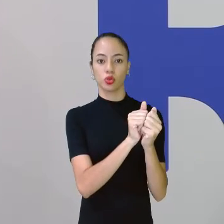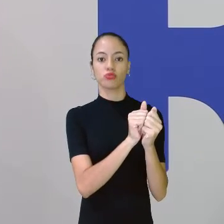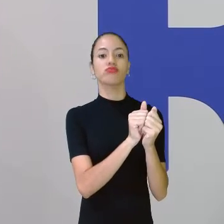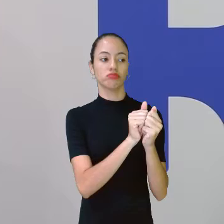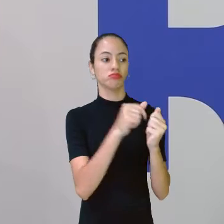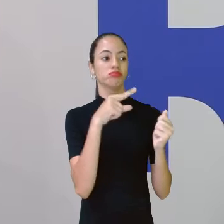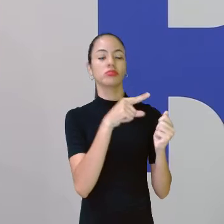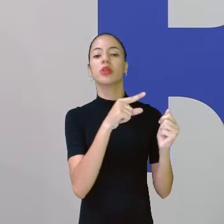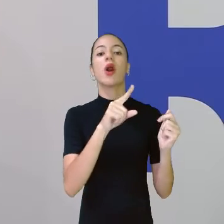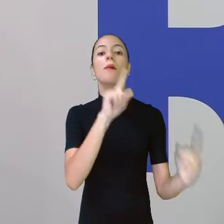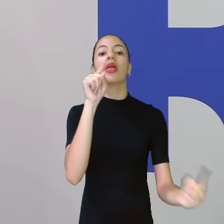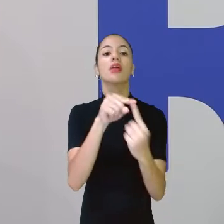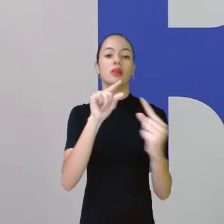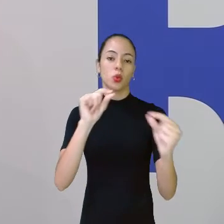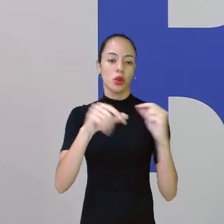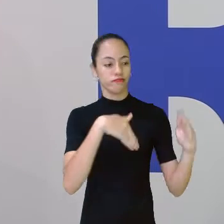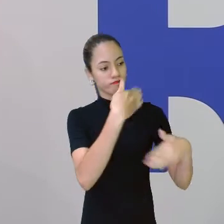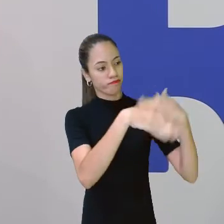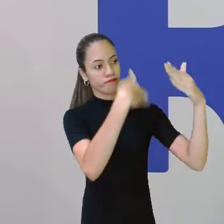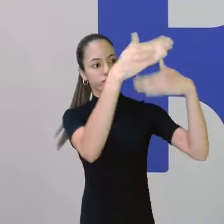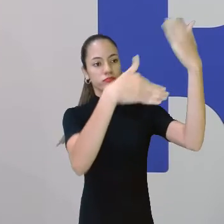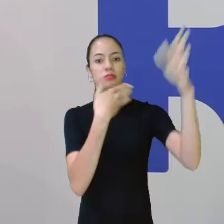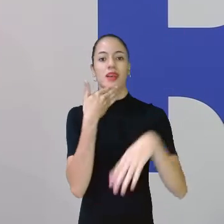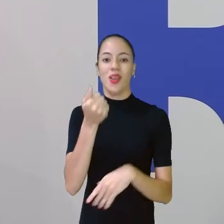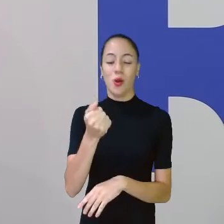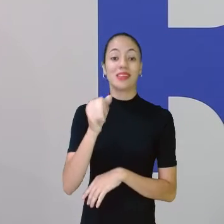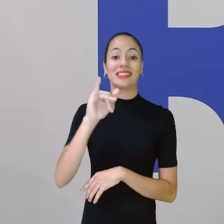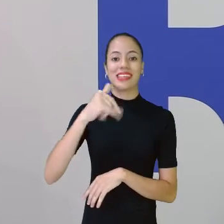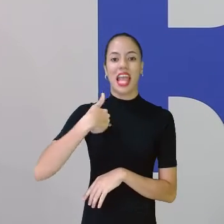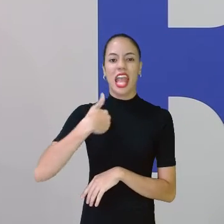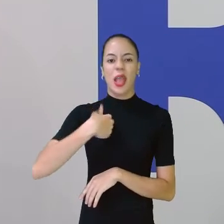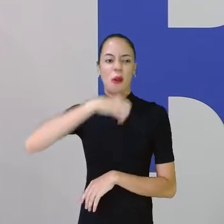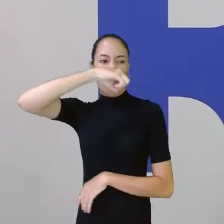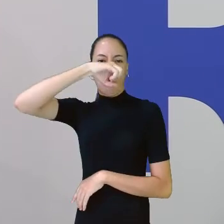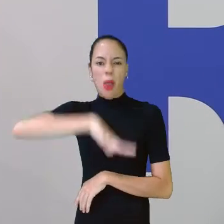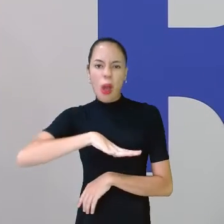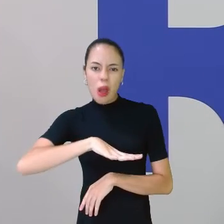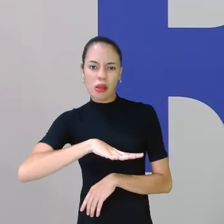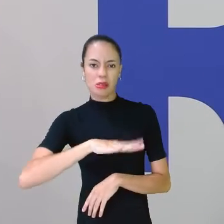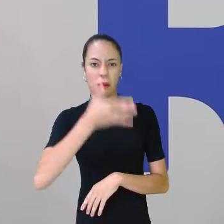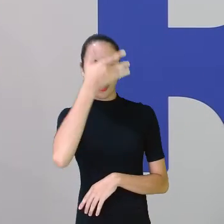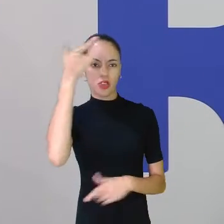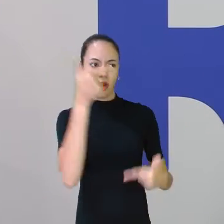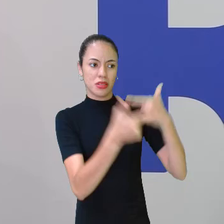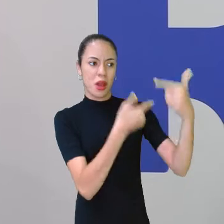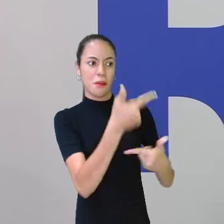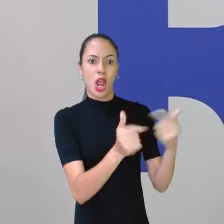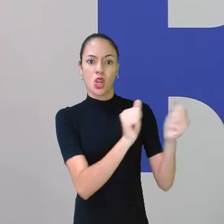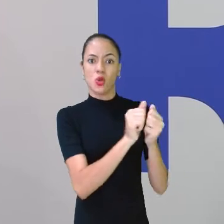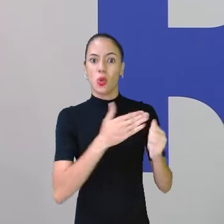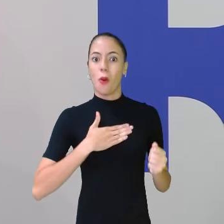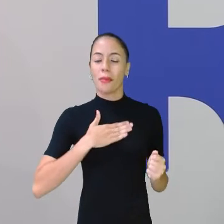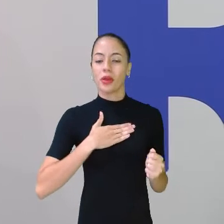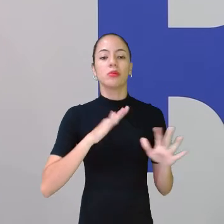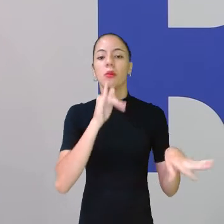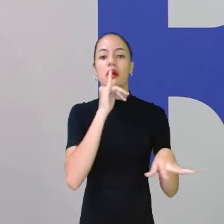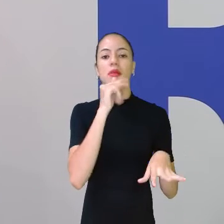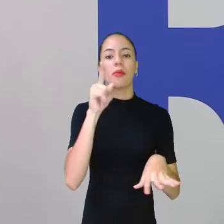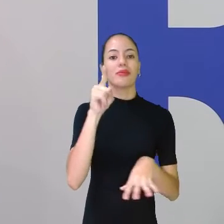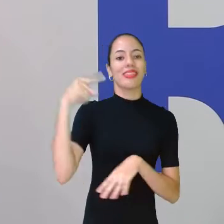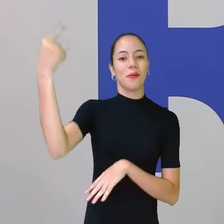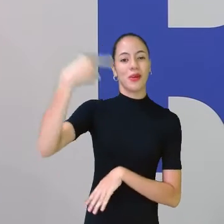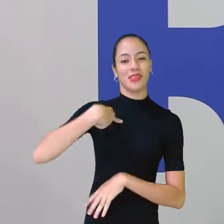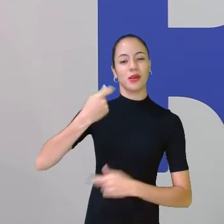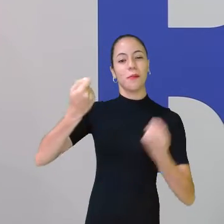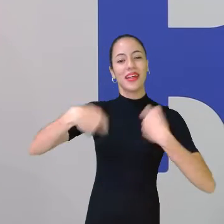melhor desenvolvimento. Na hora em que eu trato mal os meus colegas, como é que eu posso depois solicitar uma ajuda, precisar de uma ajuda? É. Né? Então, a gente tem